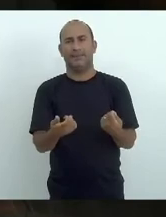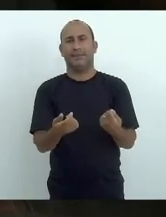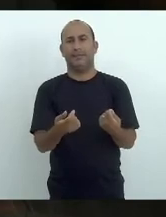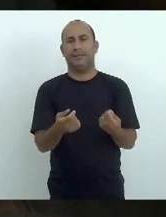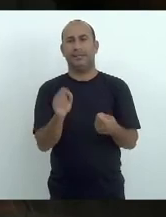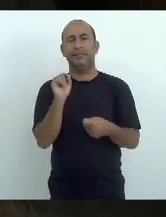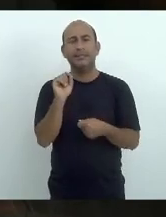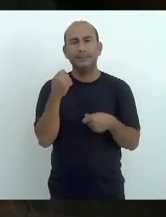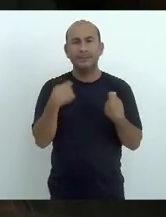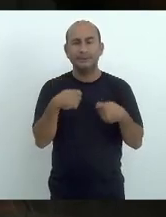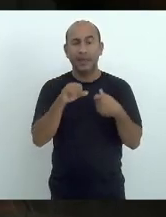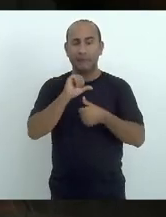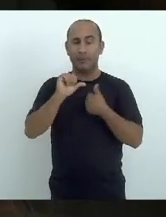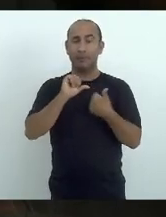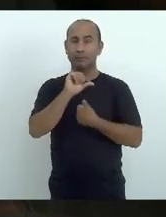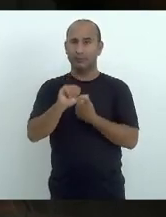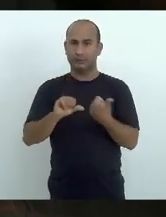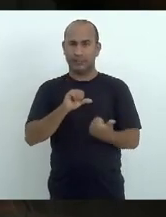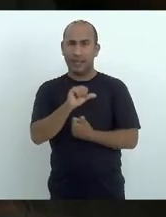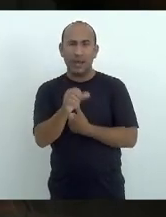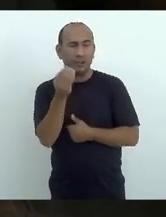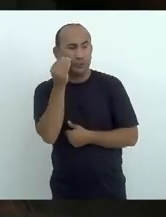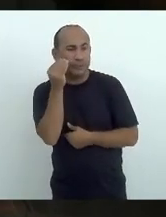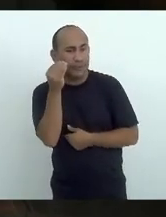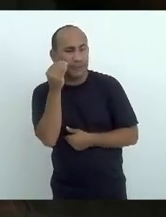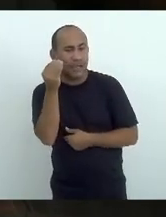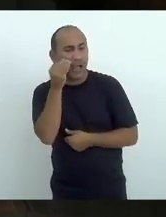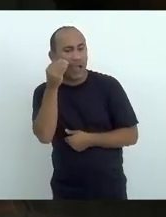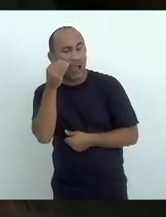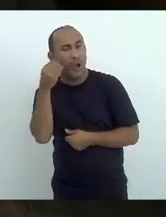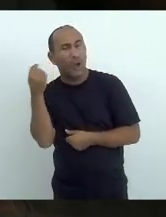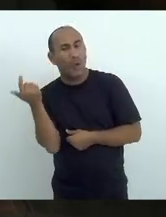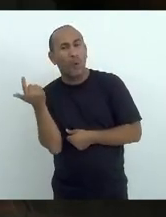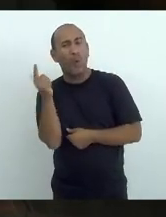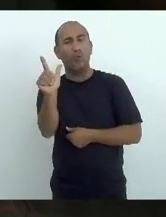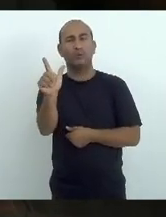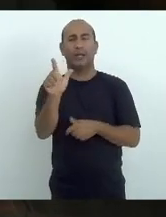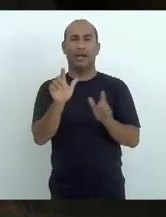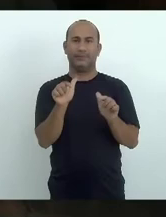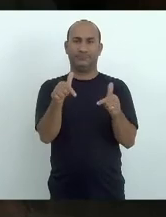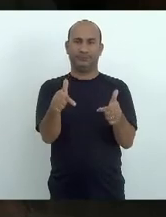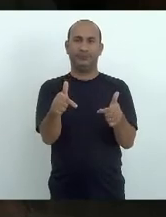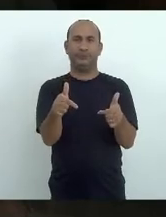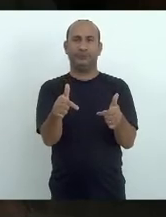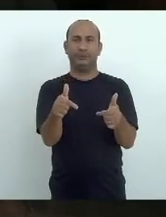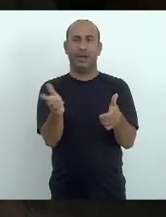que era necessário mudar, experimentar um outro modelo. E